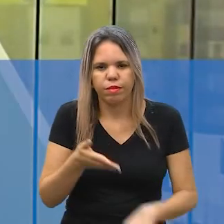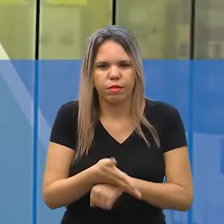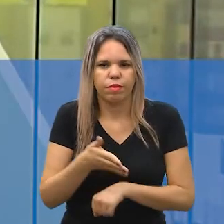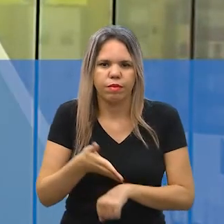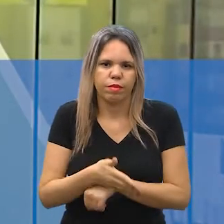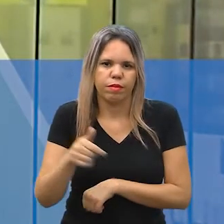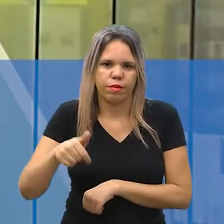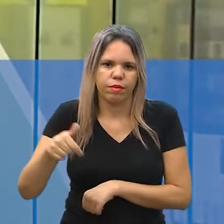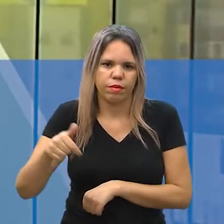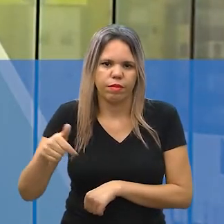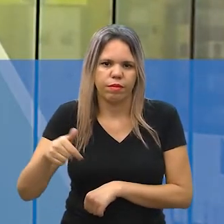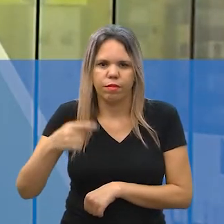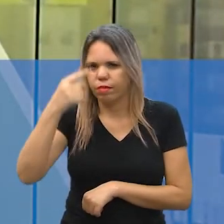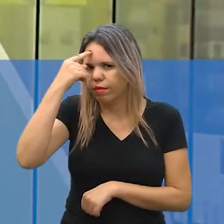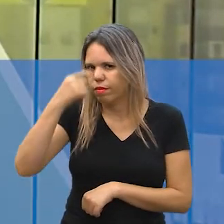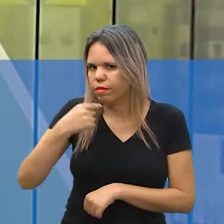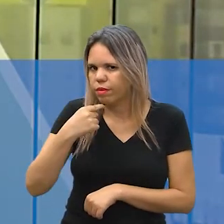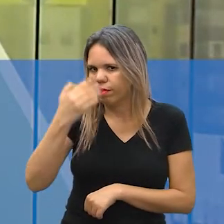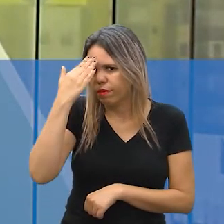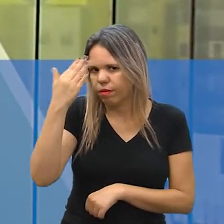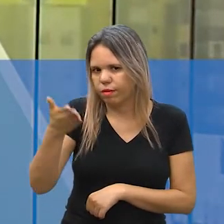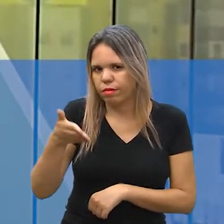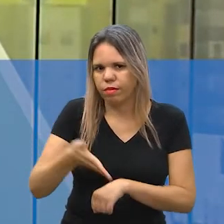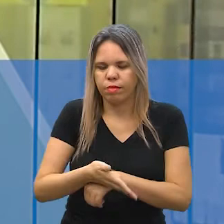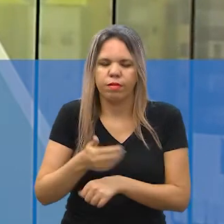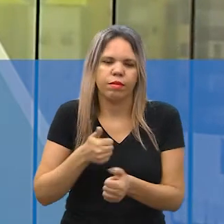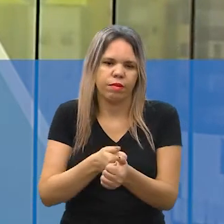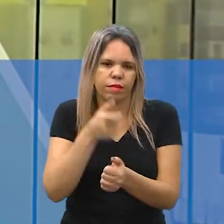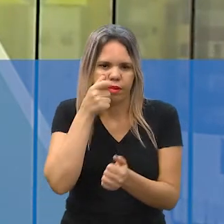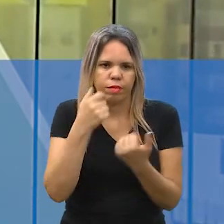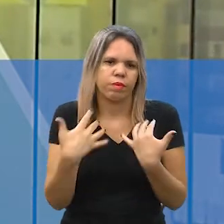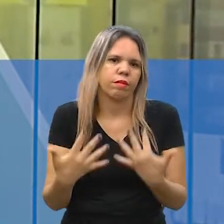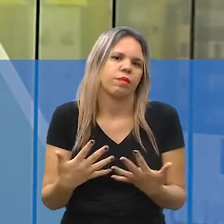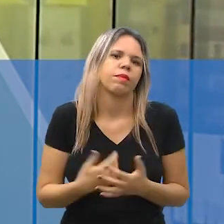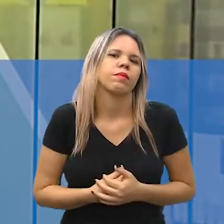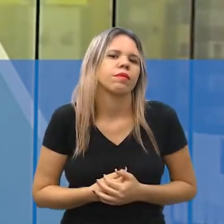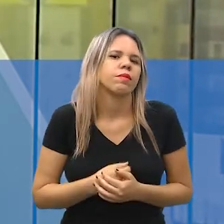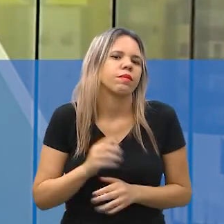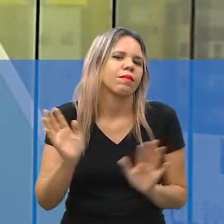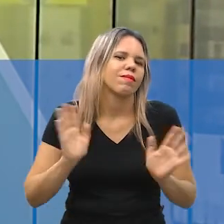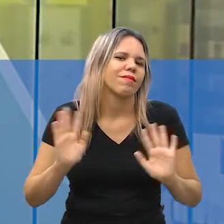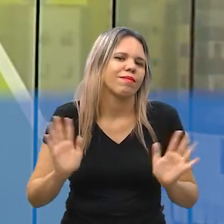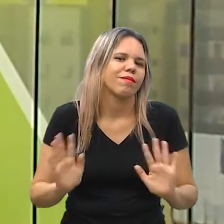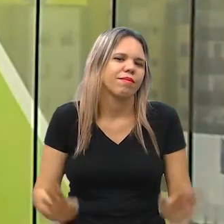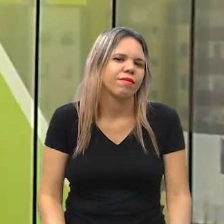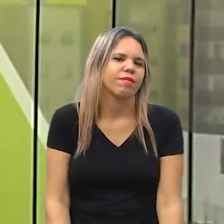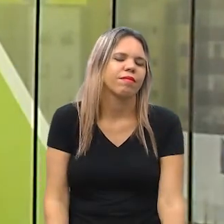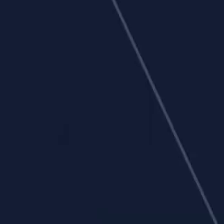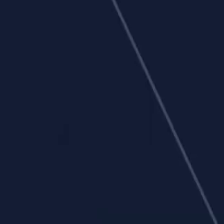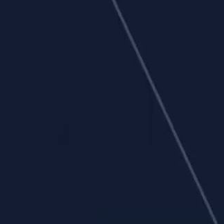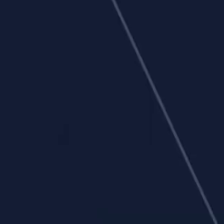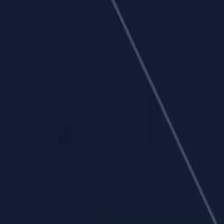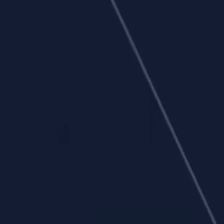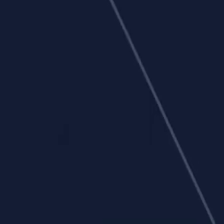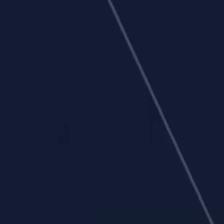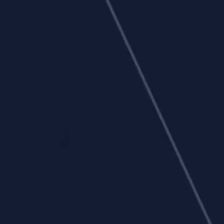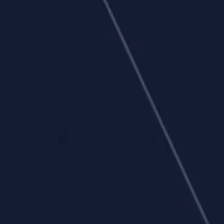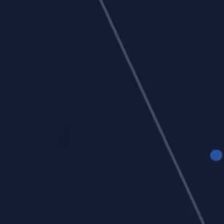Luiz participando aqui do Perfil. Muito obrigado pela sua companhia e audiência. Até a próxima. Tchau, tchau.